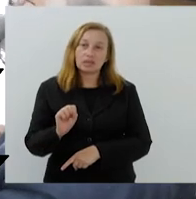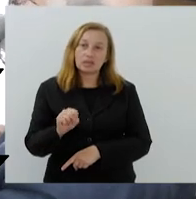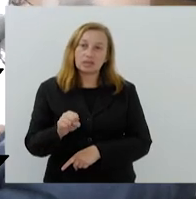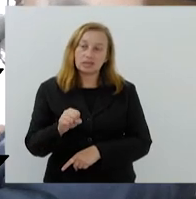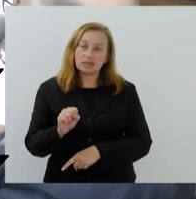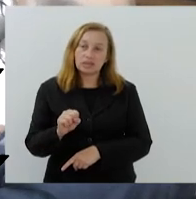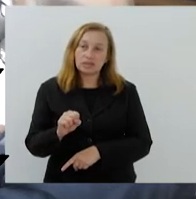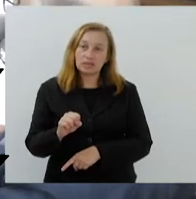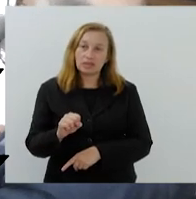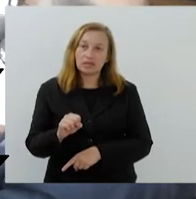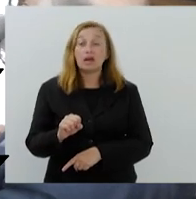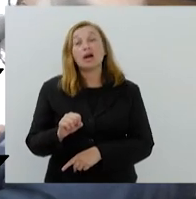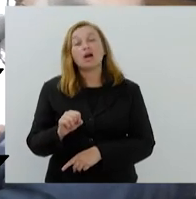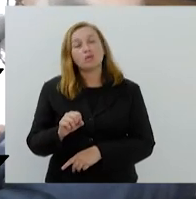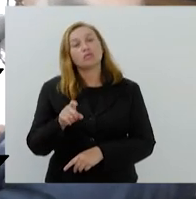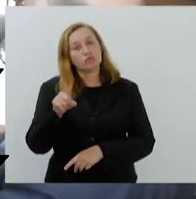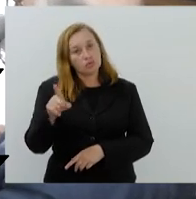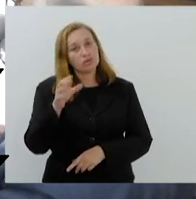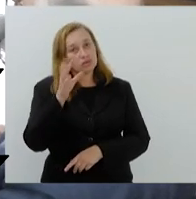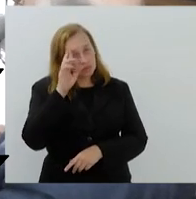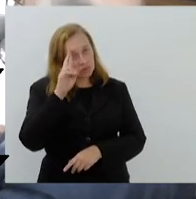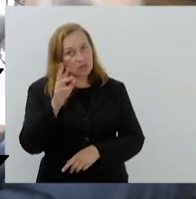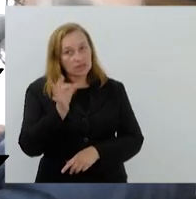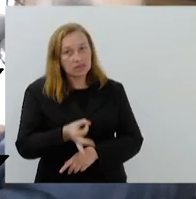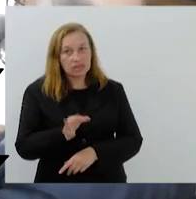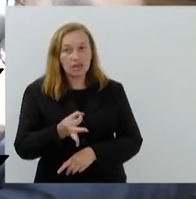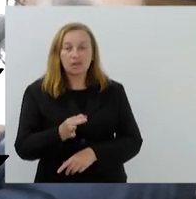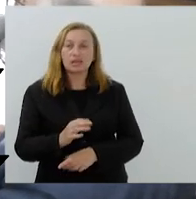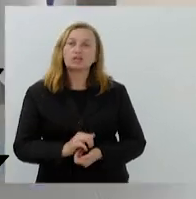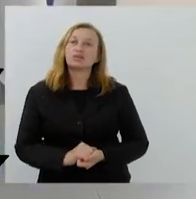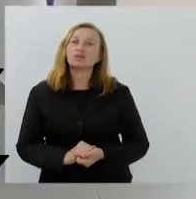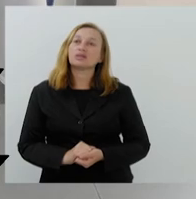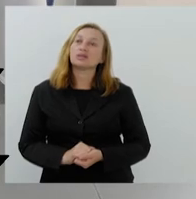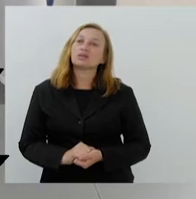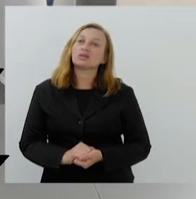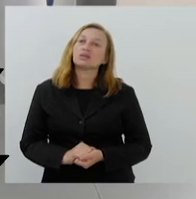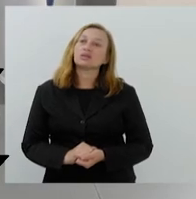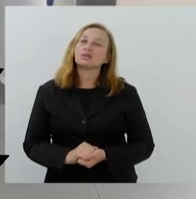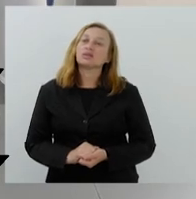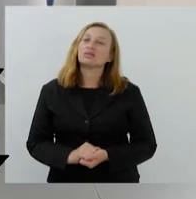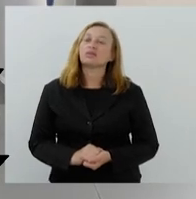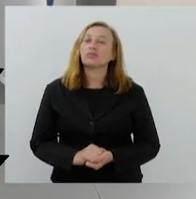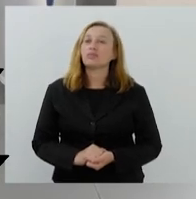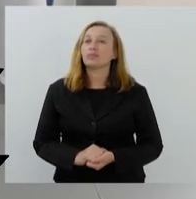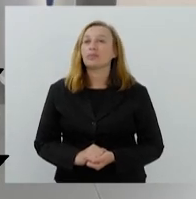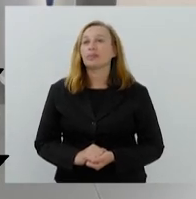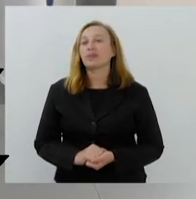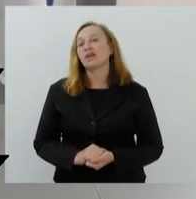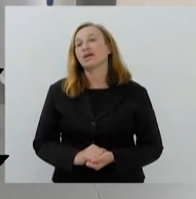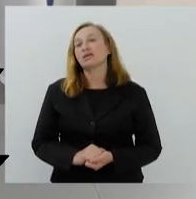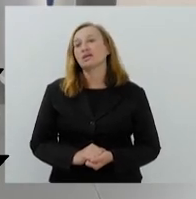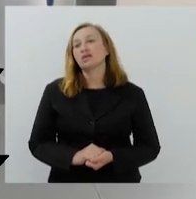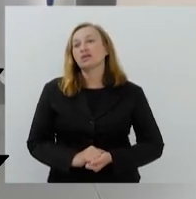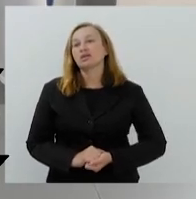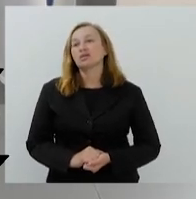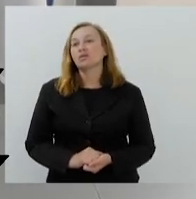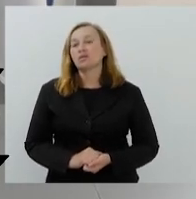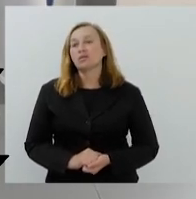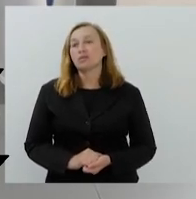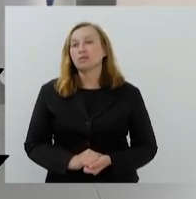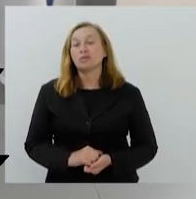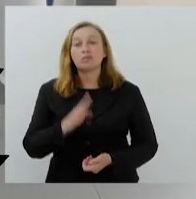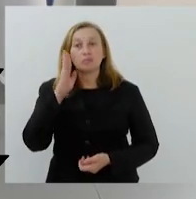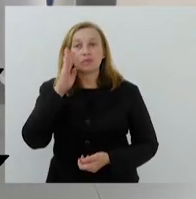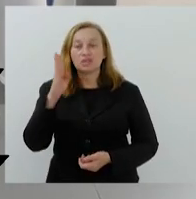Sim. O senhor tem razão. Passa a ser o titular, né? O espólio passa a ser o titular dessa dívida, porque